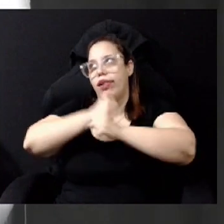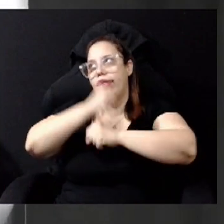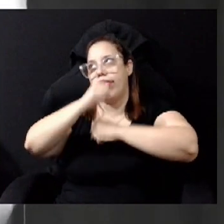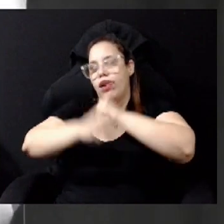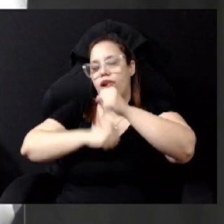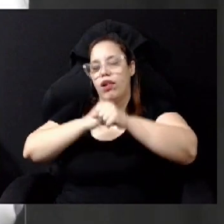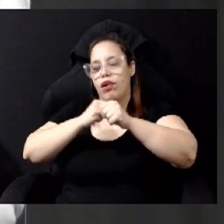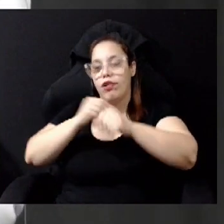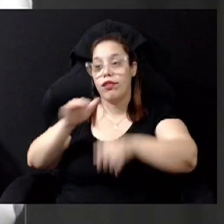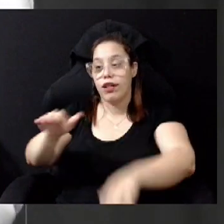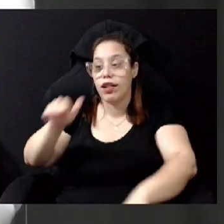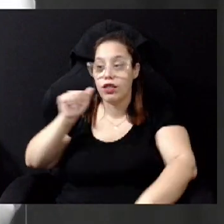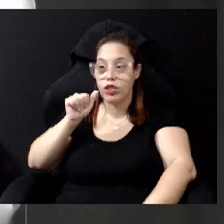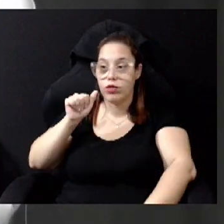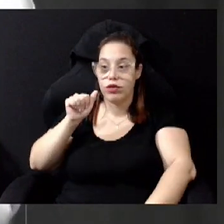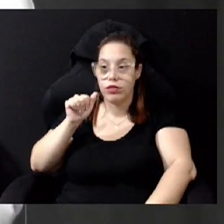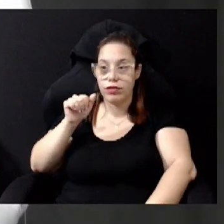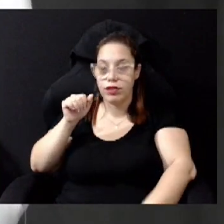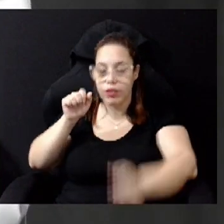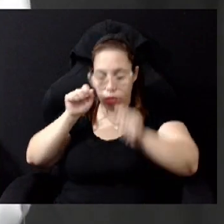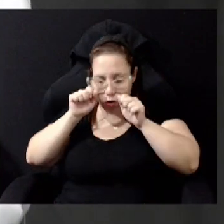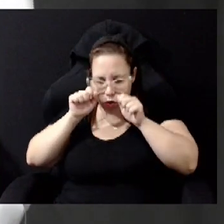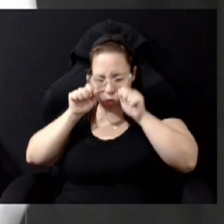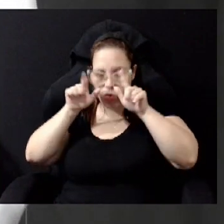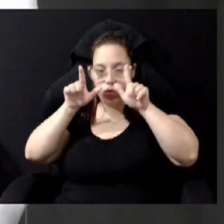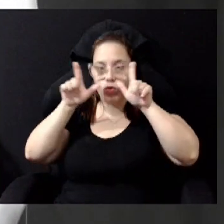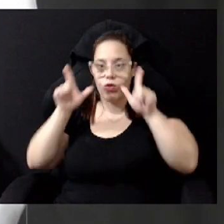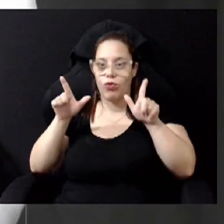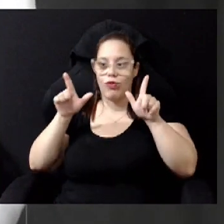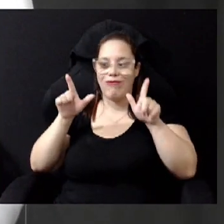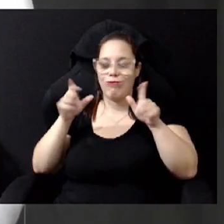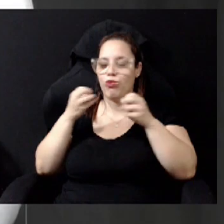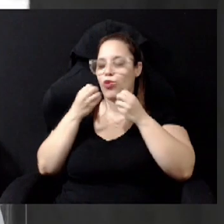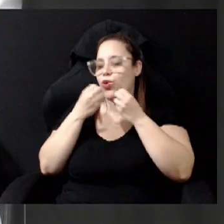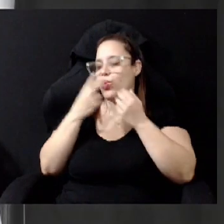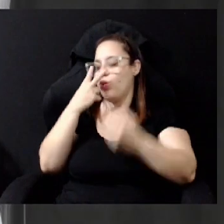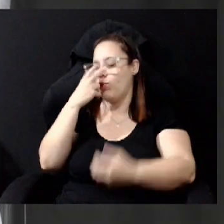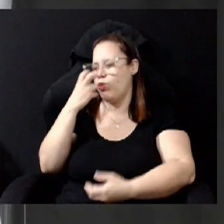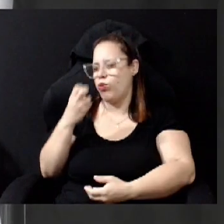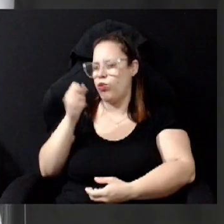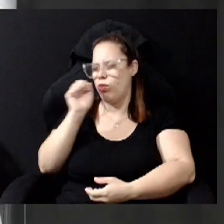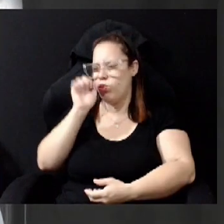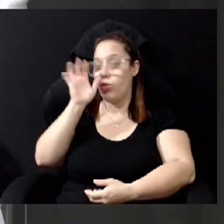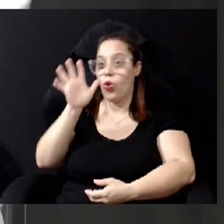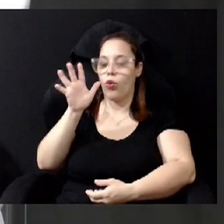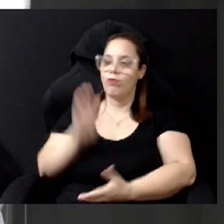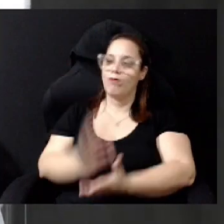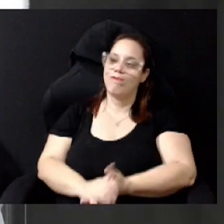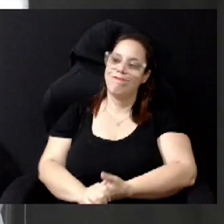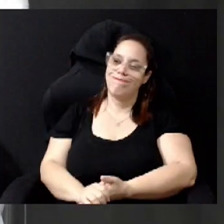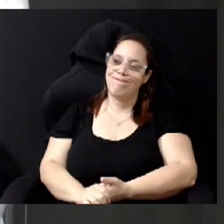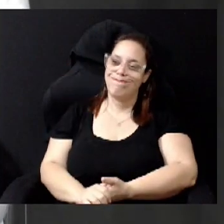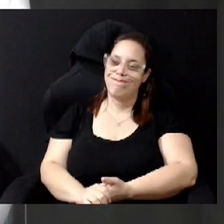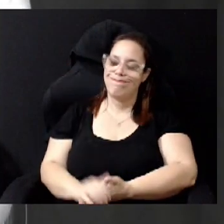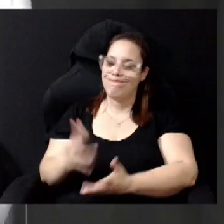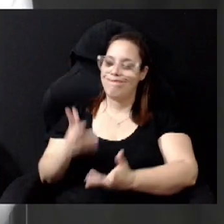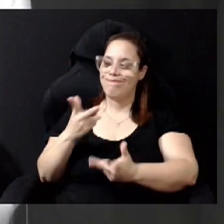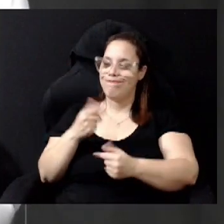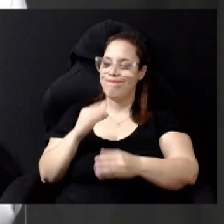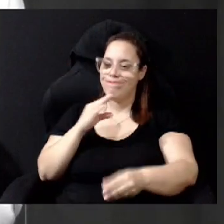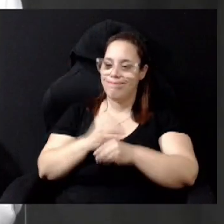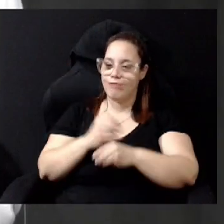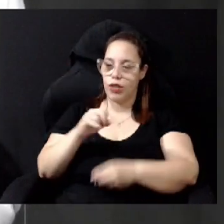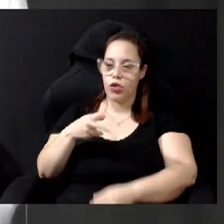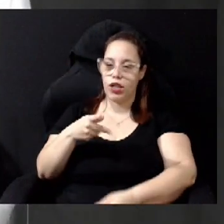chamada e ela sai enxergando praticamente. Então é muito bom, é um trabalho maravilhoso e que as emendas impositivas